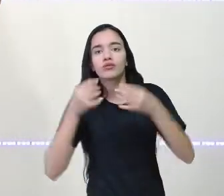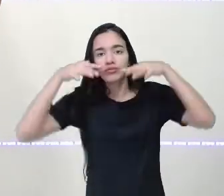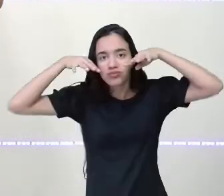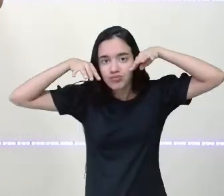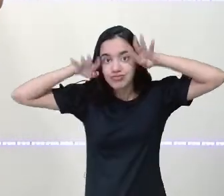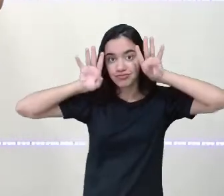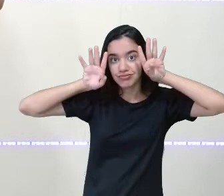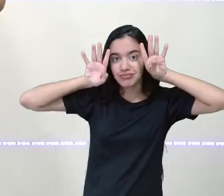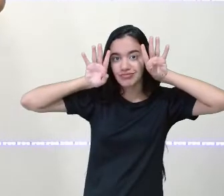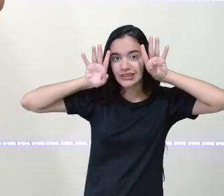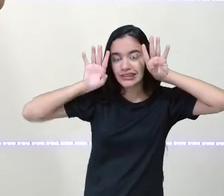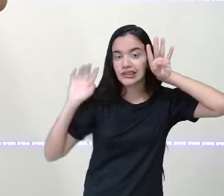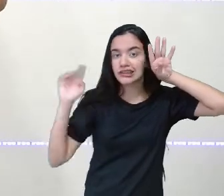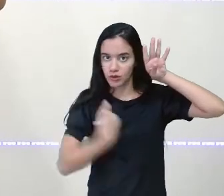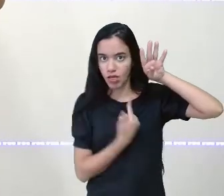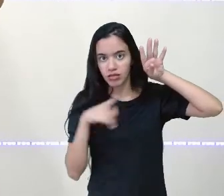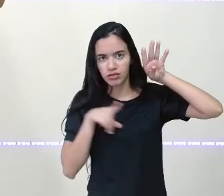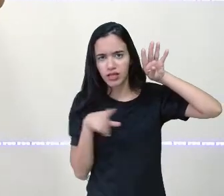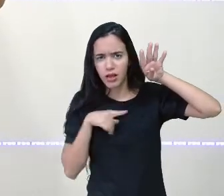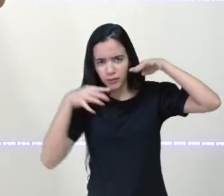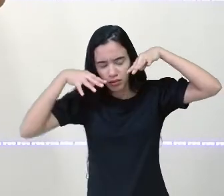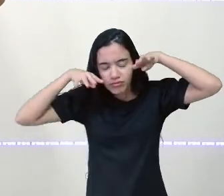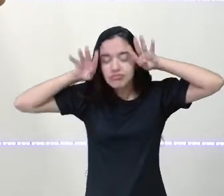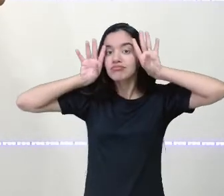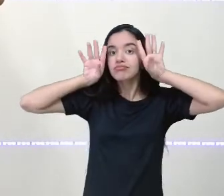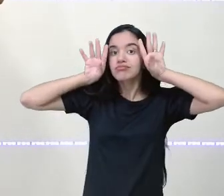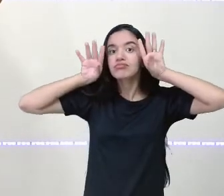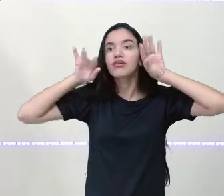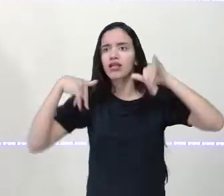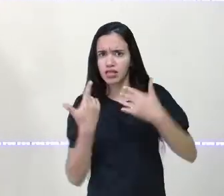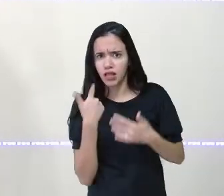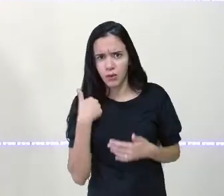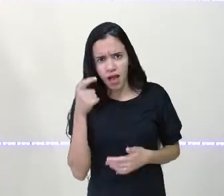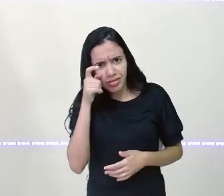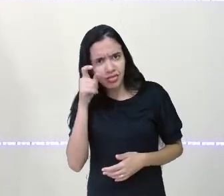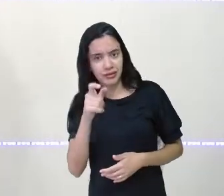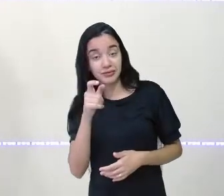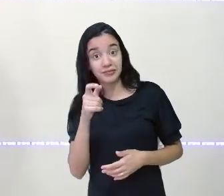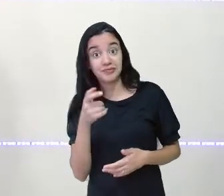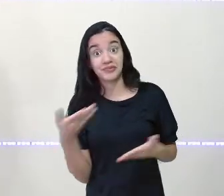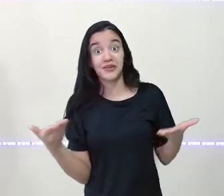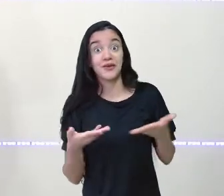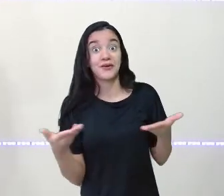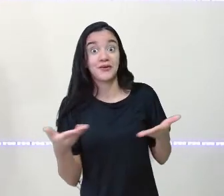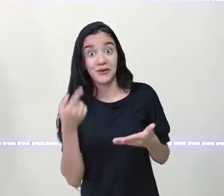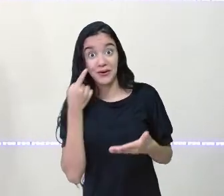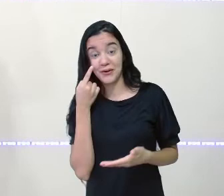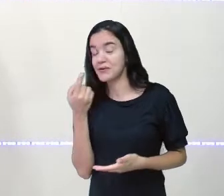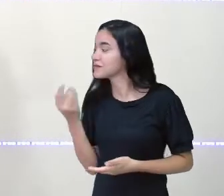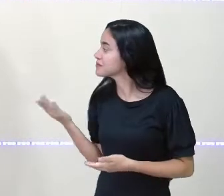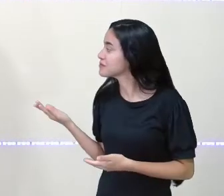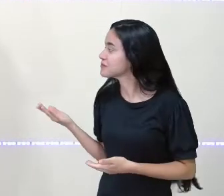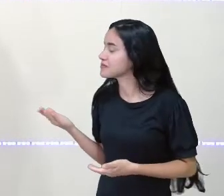cílios, não é? Que nós temos nos olhos. Não é interessante, gente? Vamos ver um outro? E esse daqui?